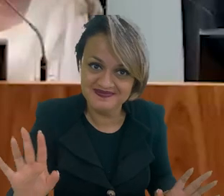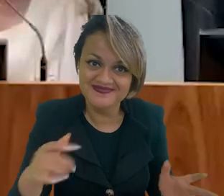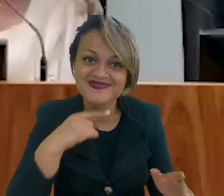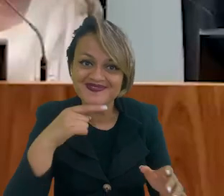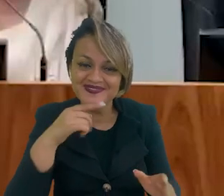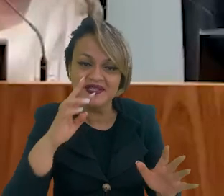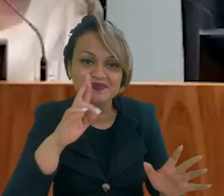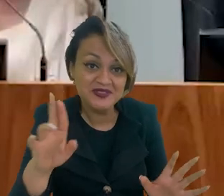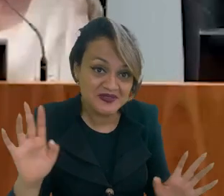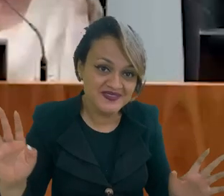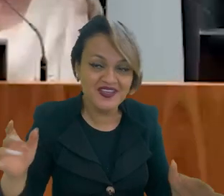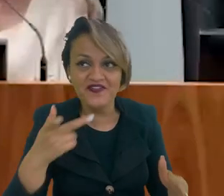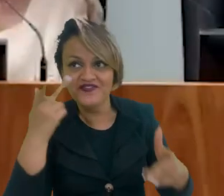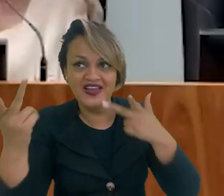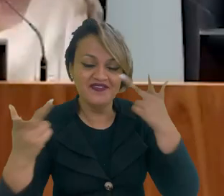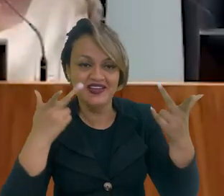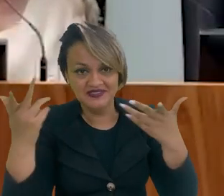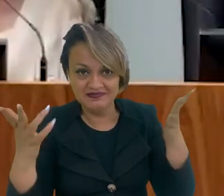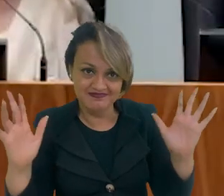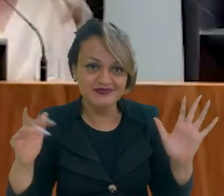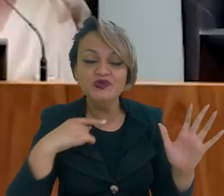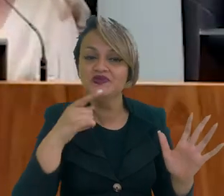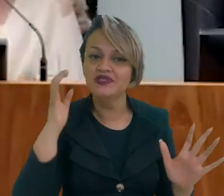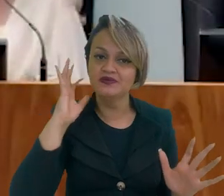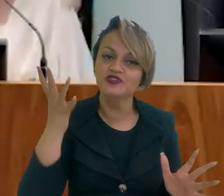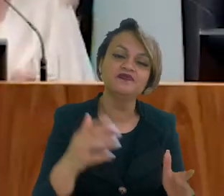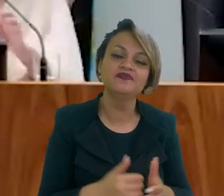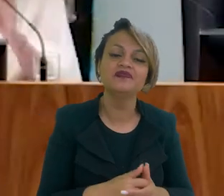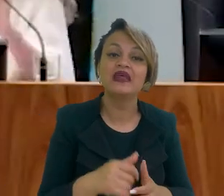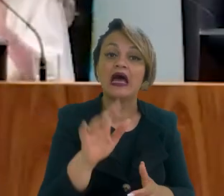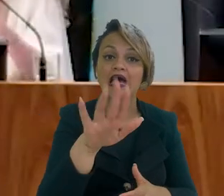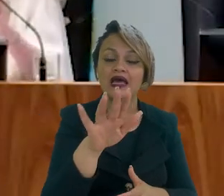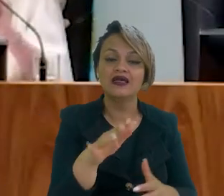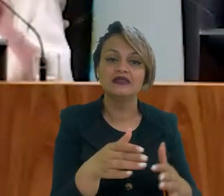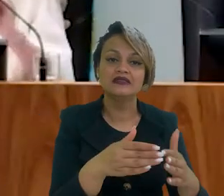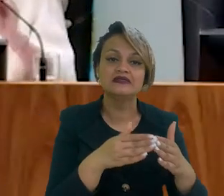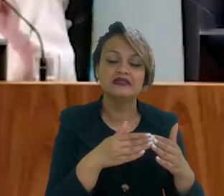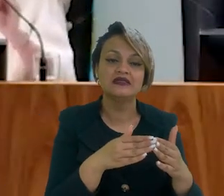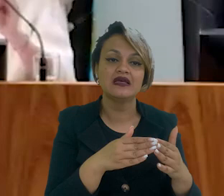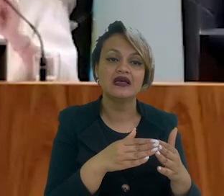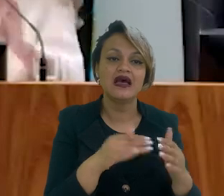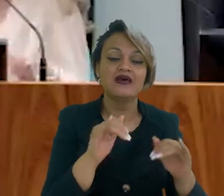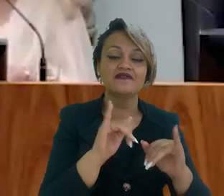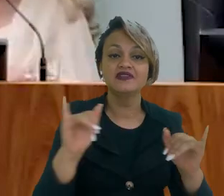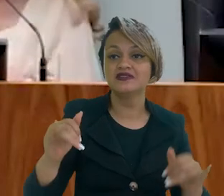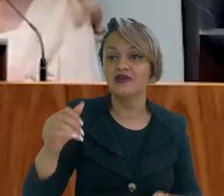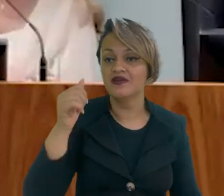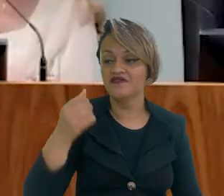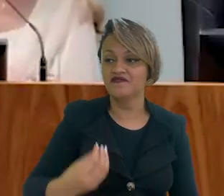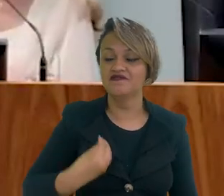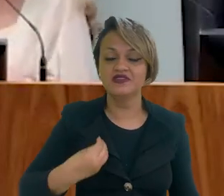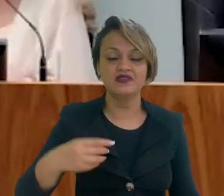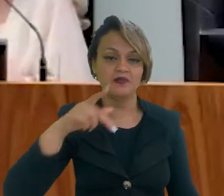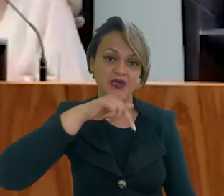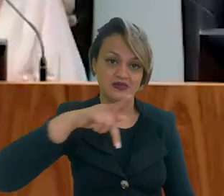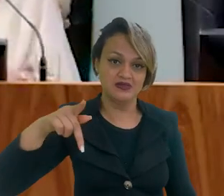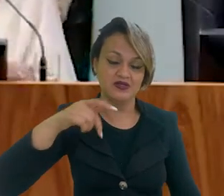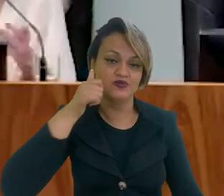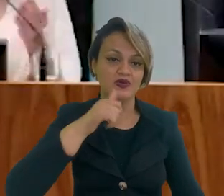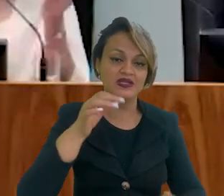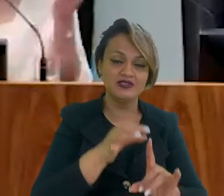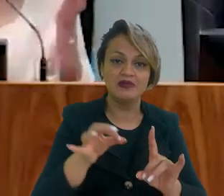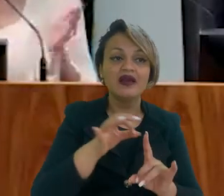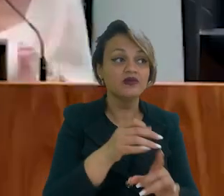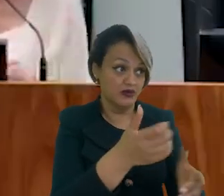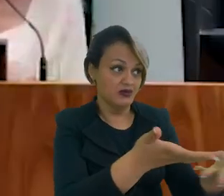é um pouco demais né Desculpa nem sei se eu respondi porque eu falei várias coisas mas eu peço licença